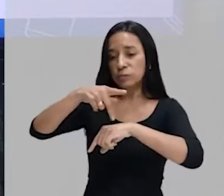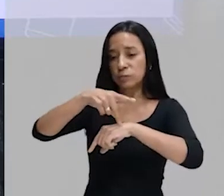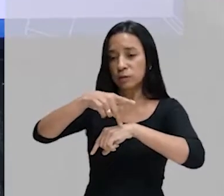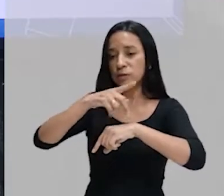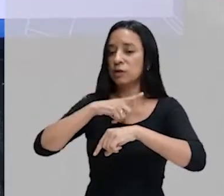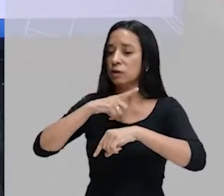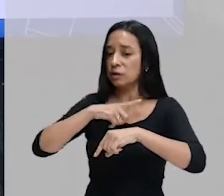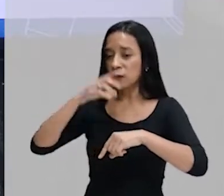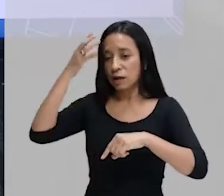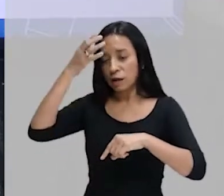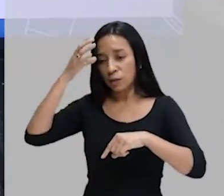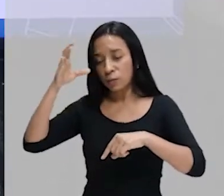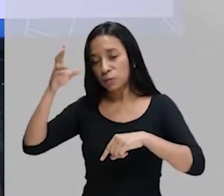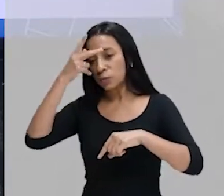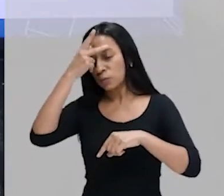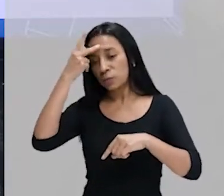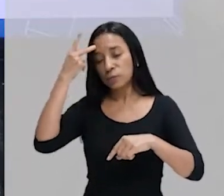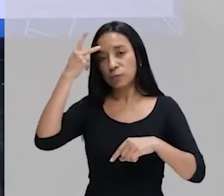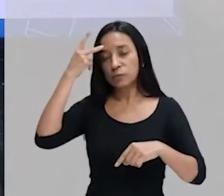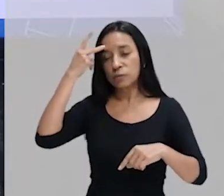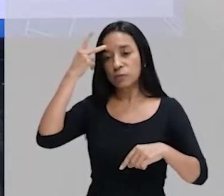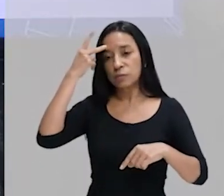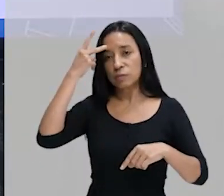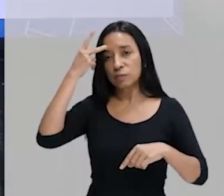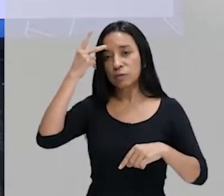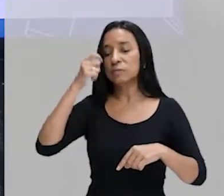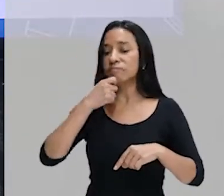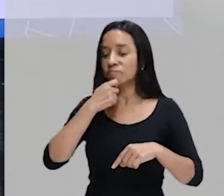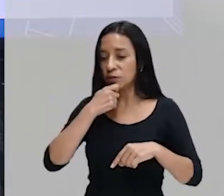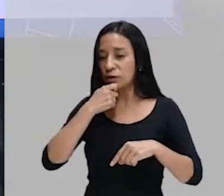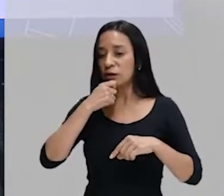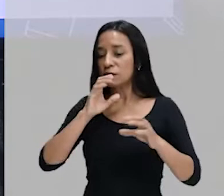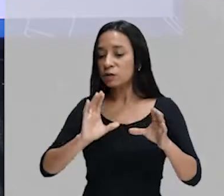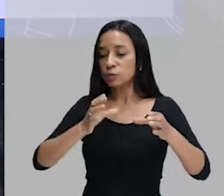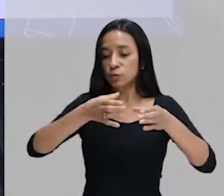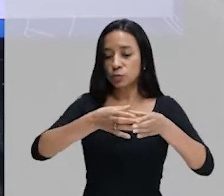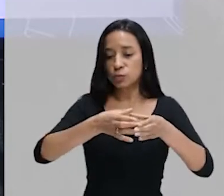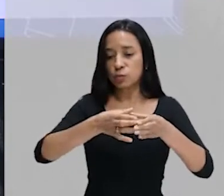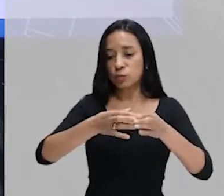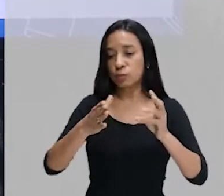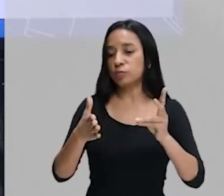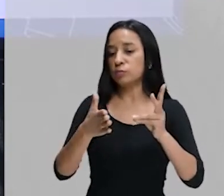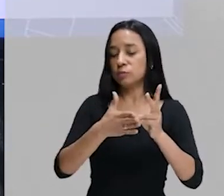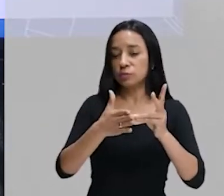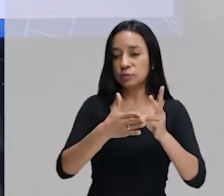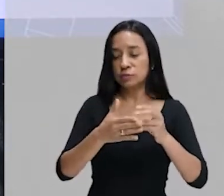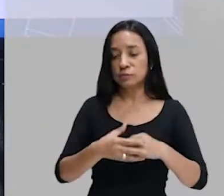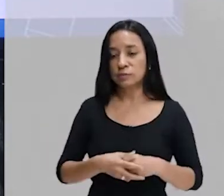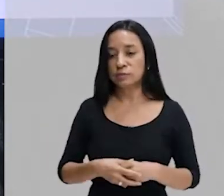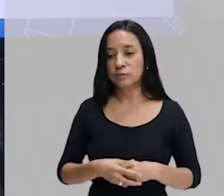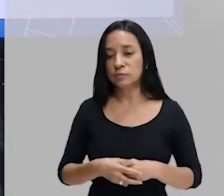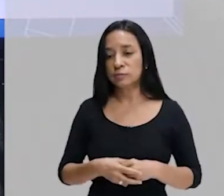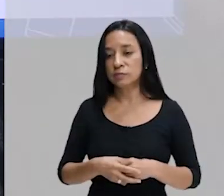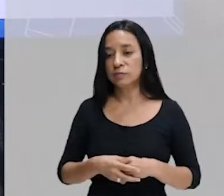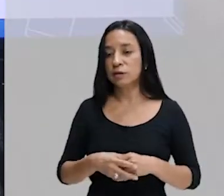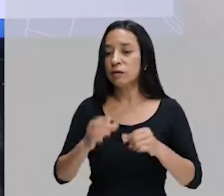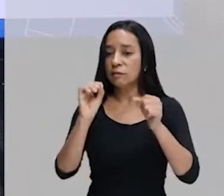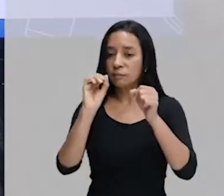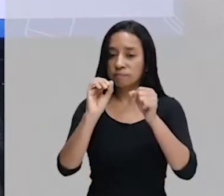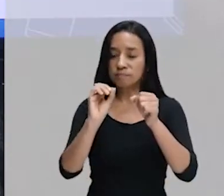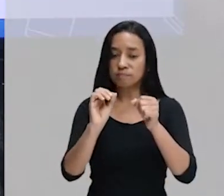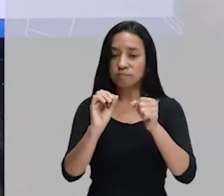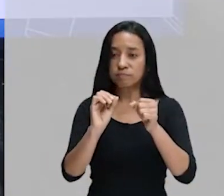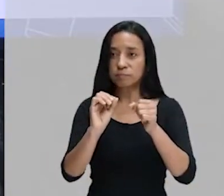existir a cultura e pessoas, né, ainda de tribos indígenas vigentes, tá? Então, eles fizeram